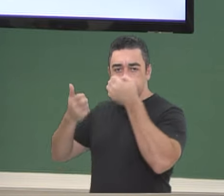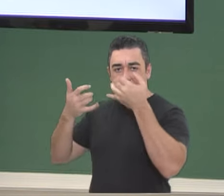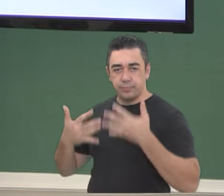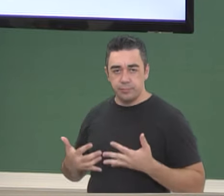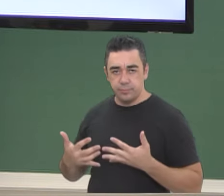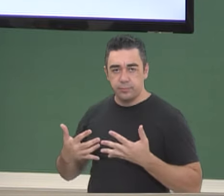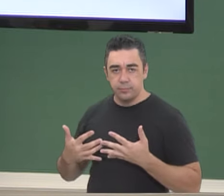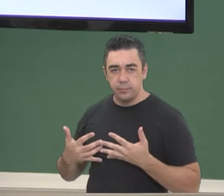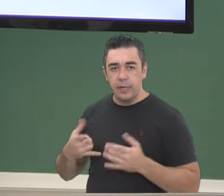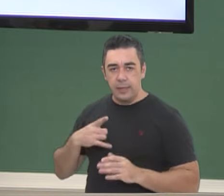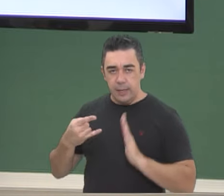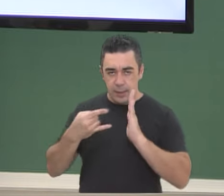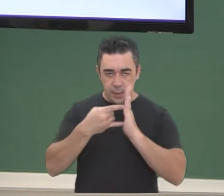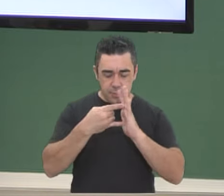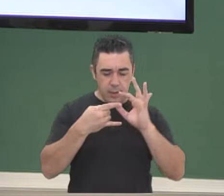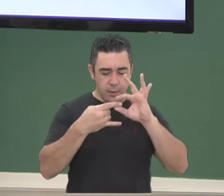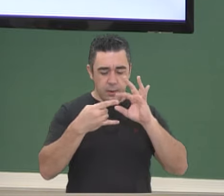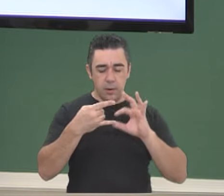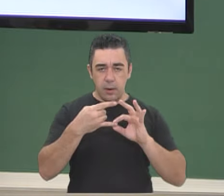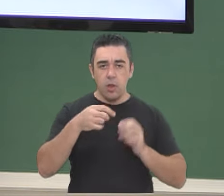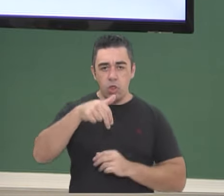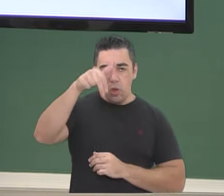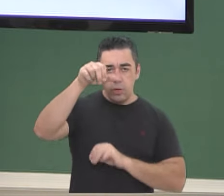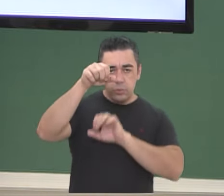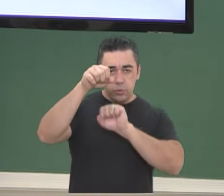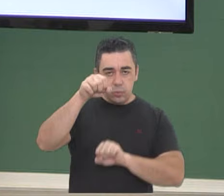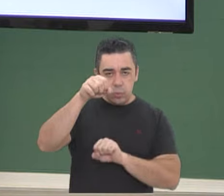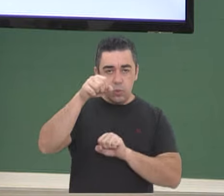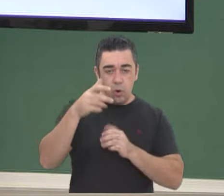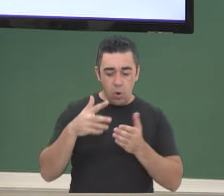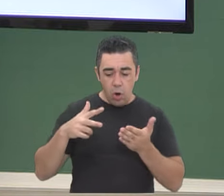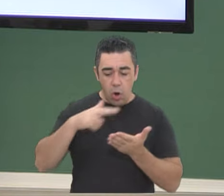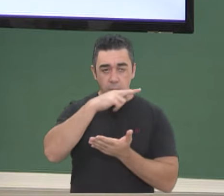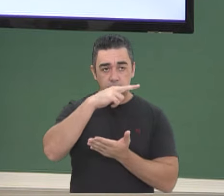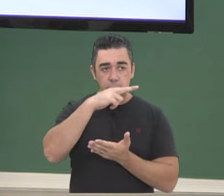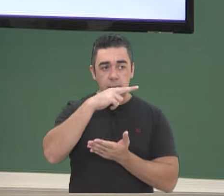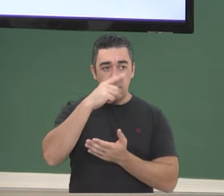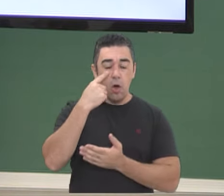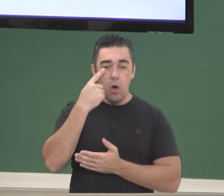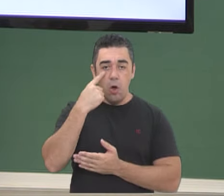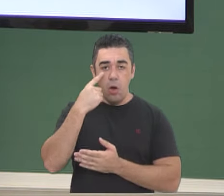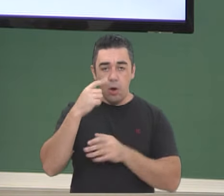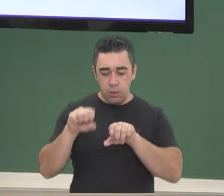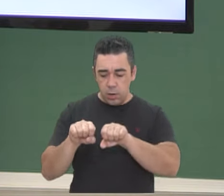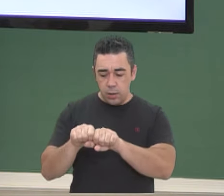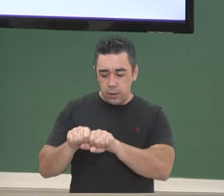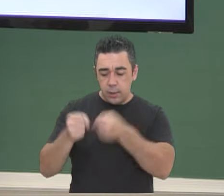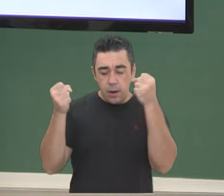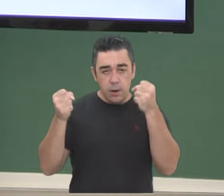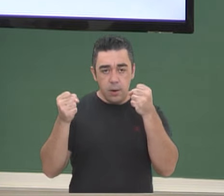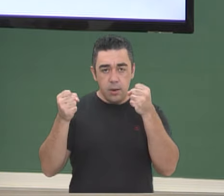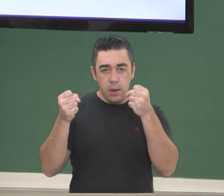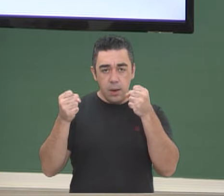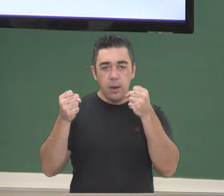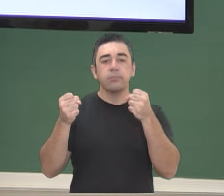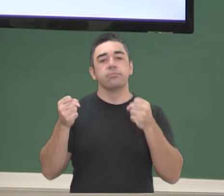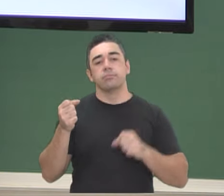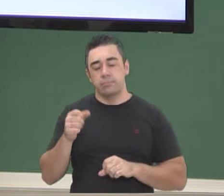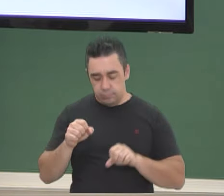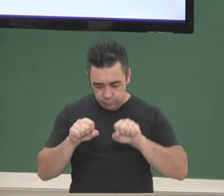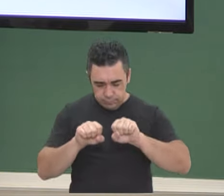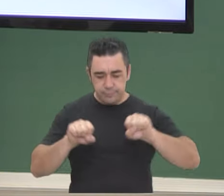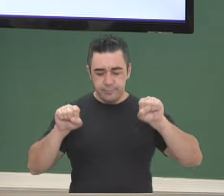um ímã com o polo norte e polo sul ao cortar o dividir este e uma grande aqui em duas partes